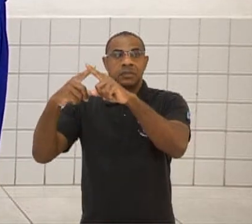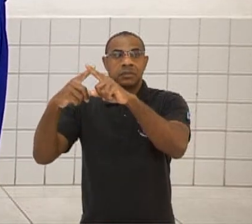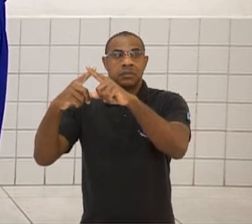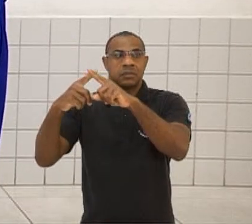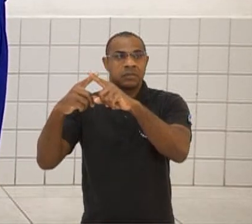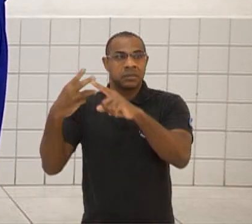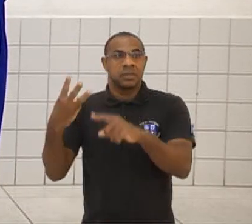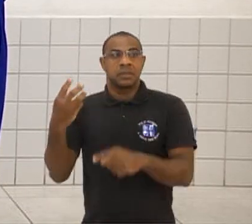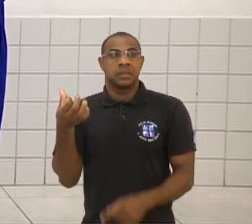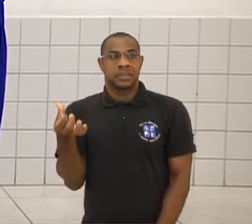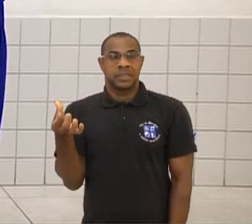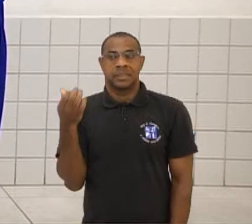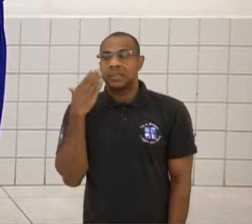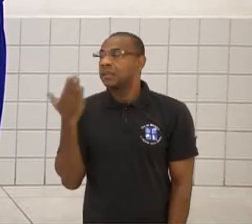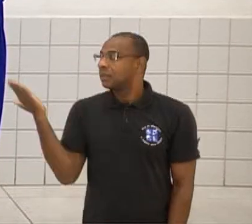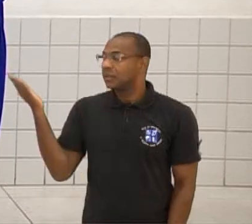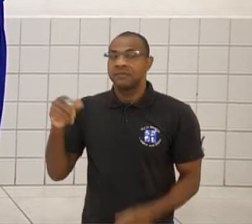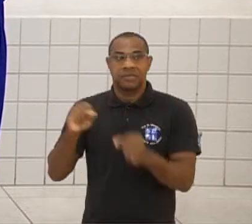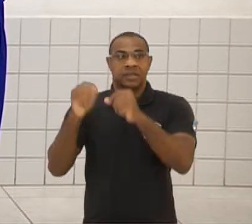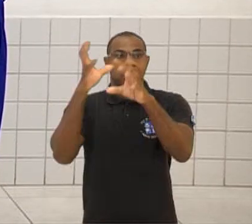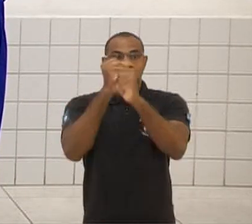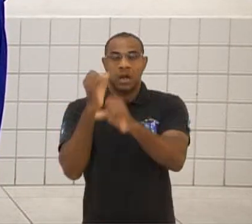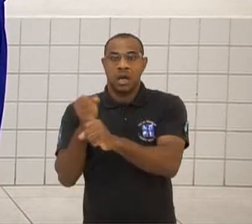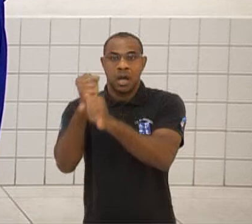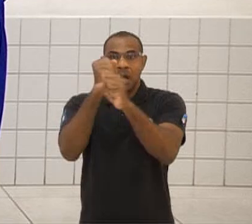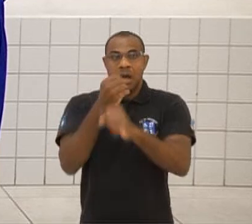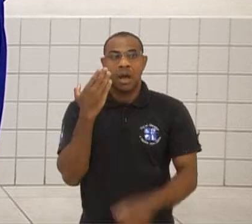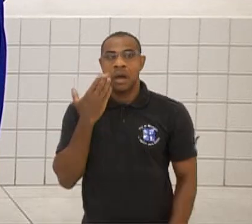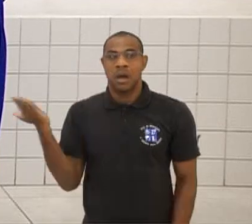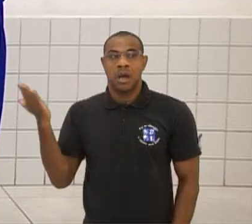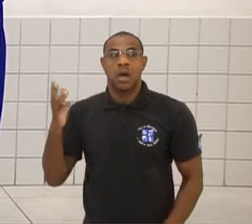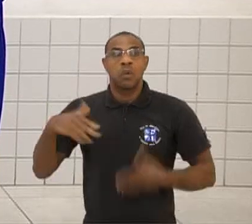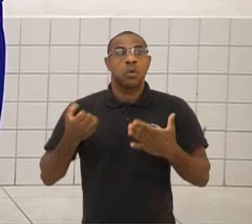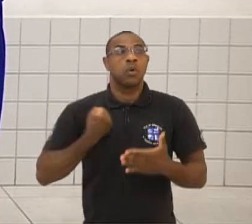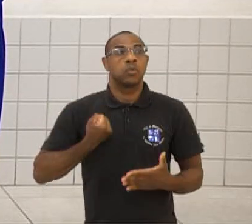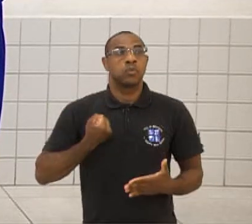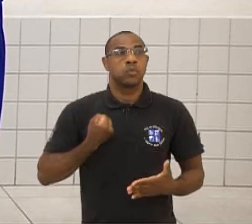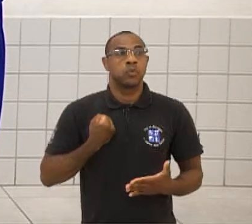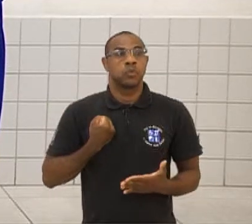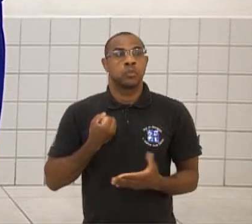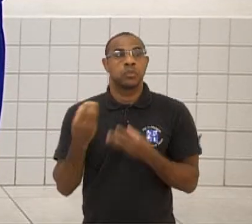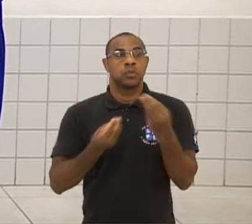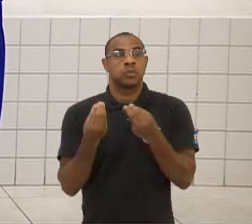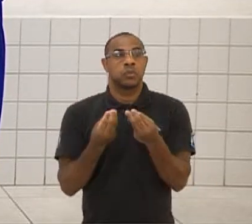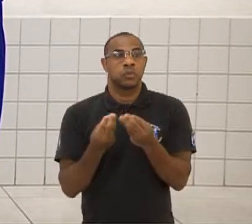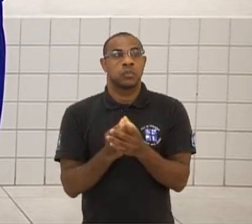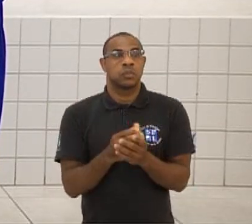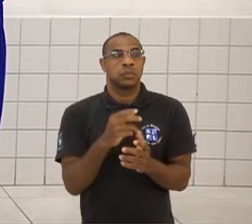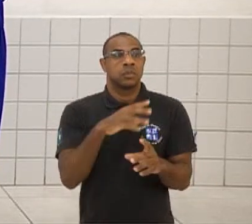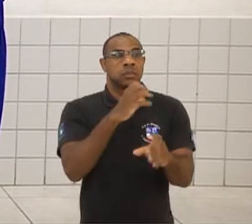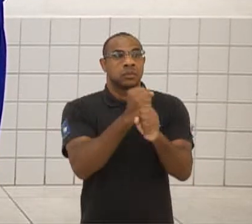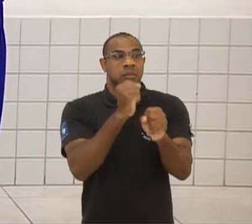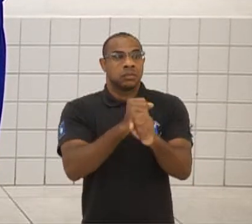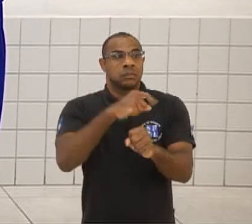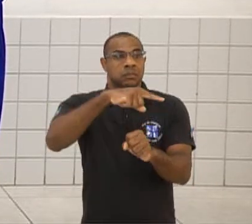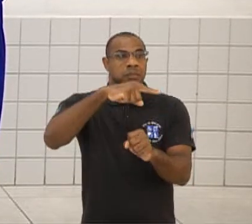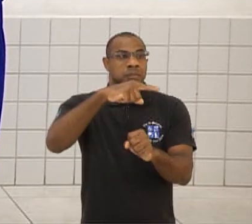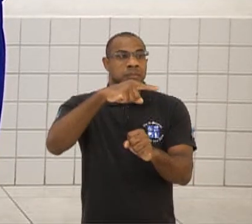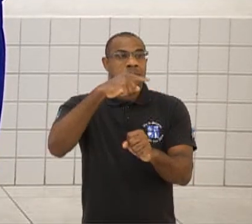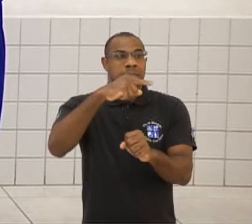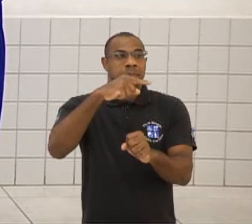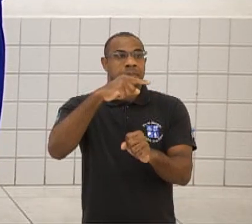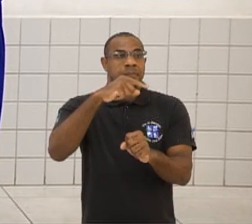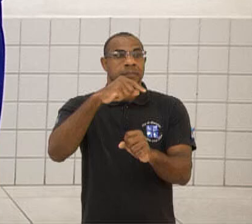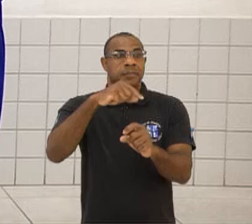fazendo aqui o cálculo e determinando que número, né? Fazendo o somatório aqui de